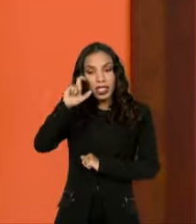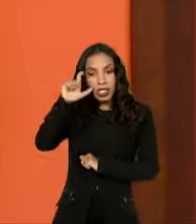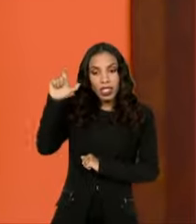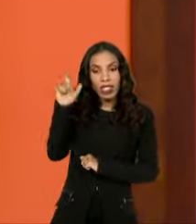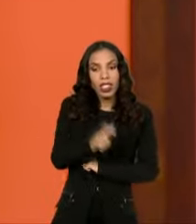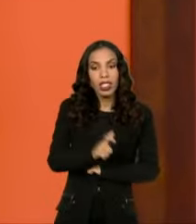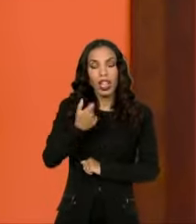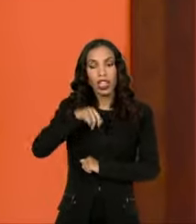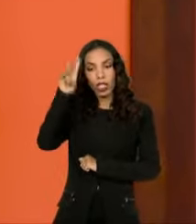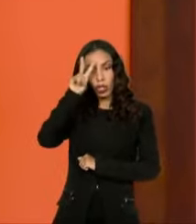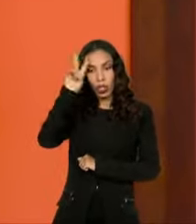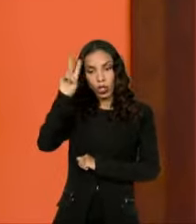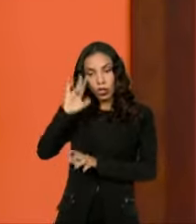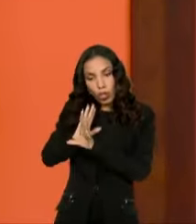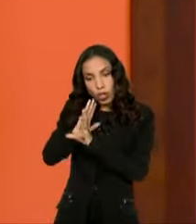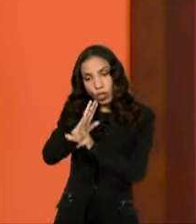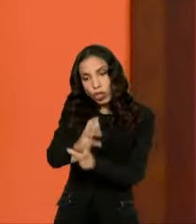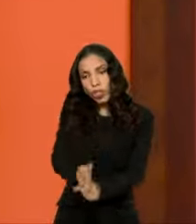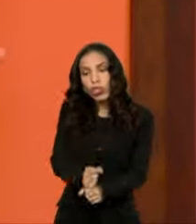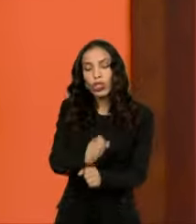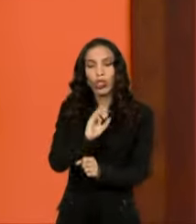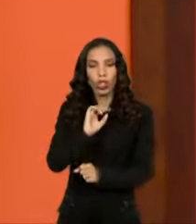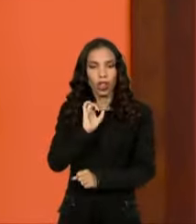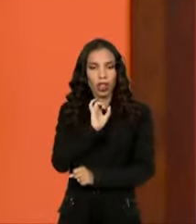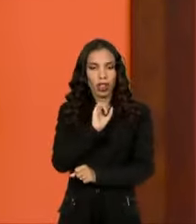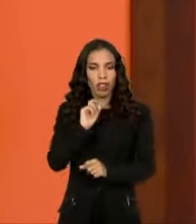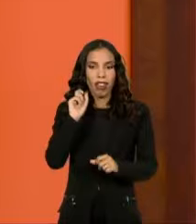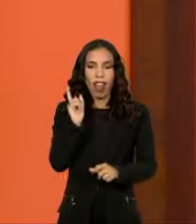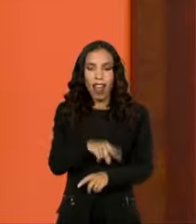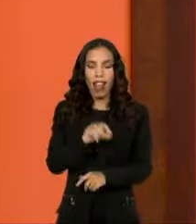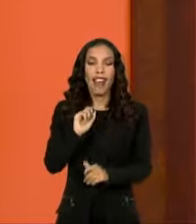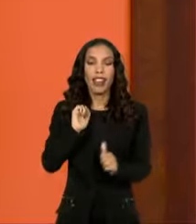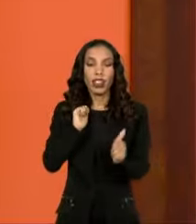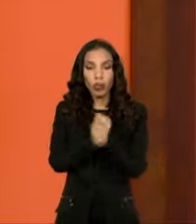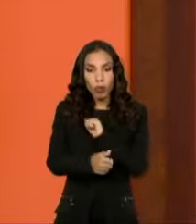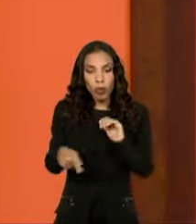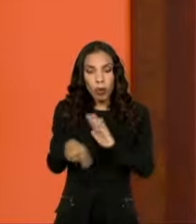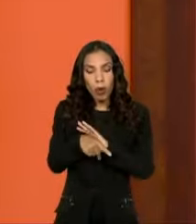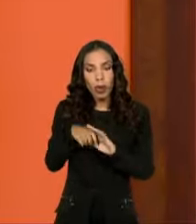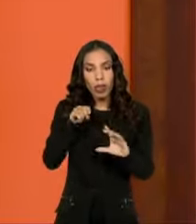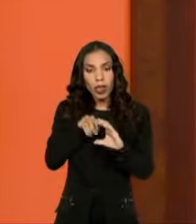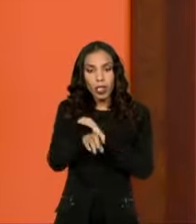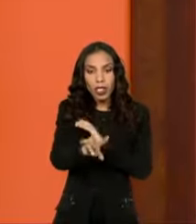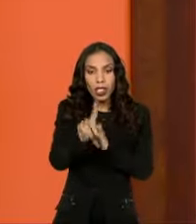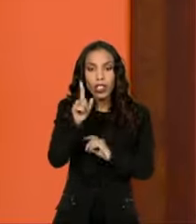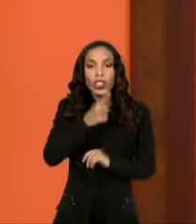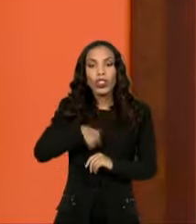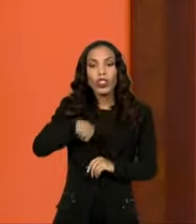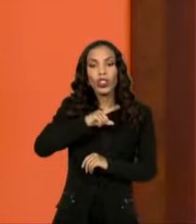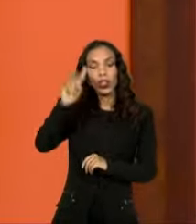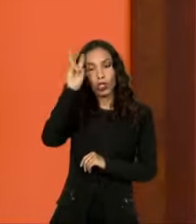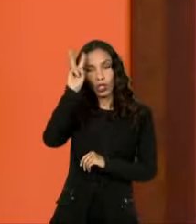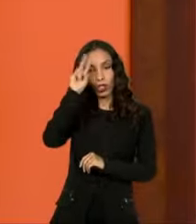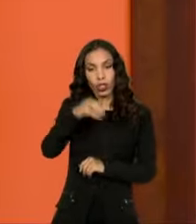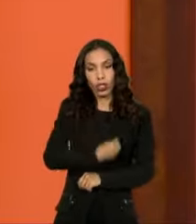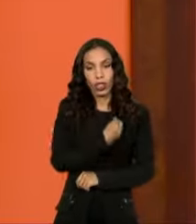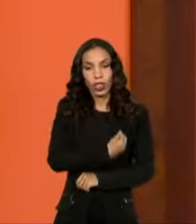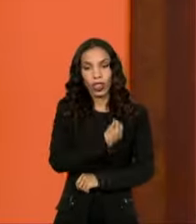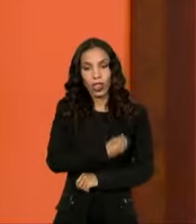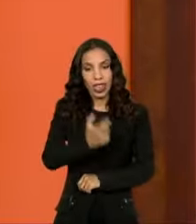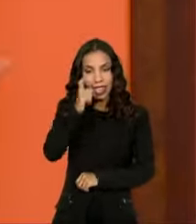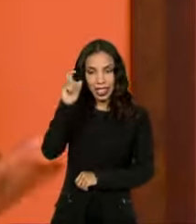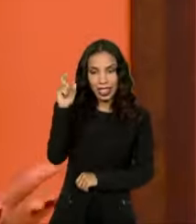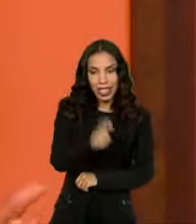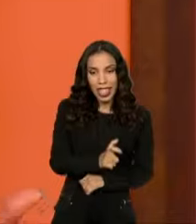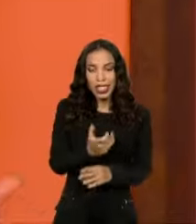a história de cada um deles. E que sempre foi, quando eu fiz as coberturas esportivas pela Globo, a gente sempre ia por esse lado. As histórias de vida me interessavam